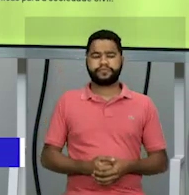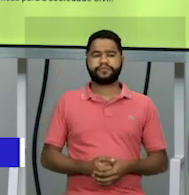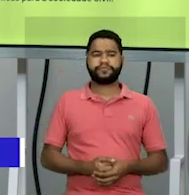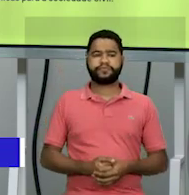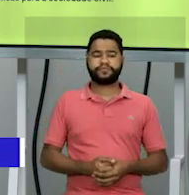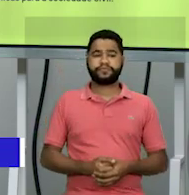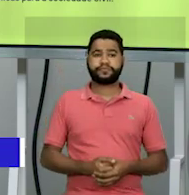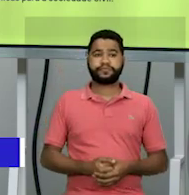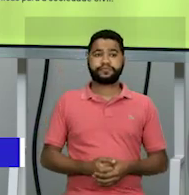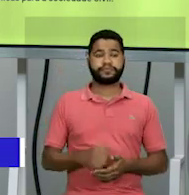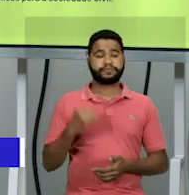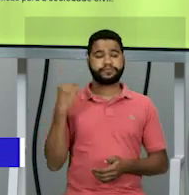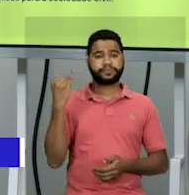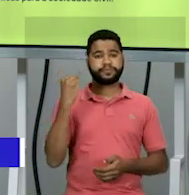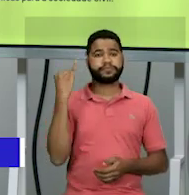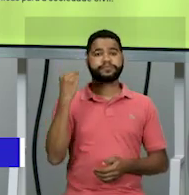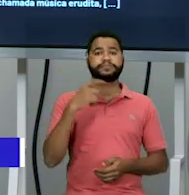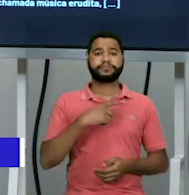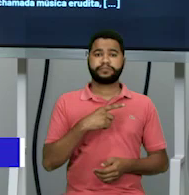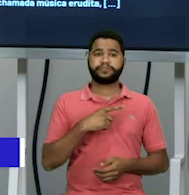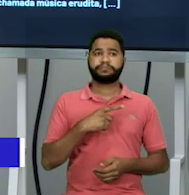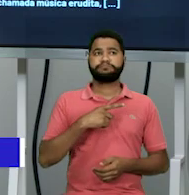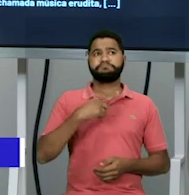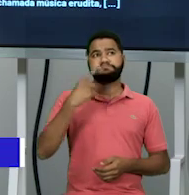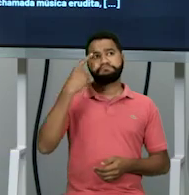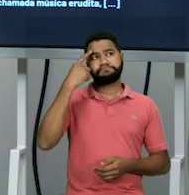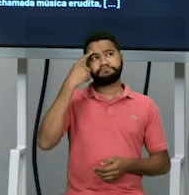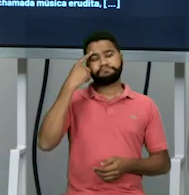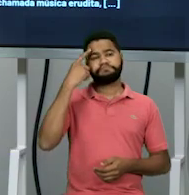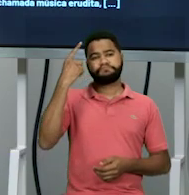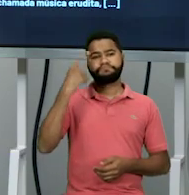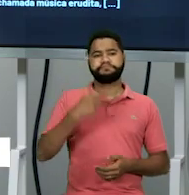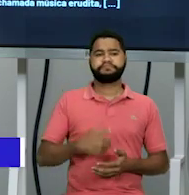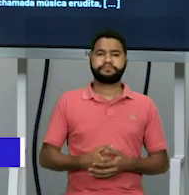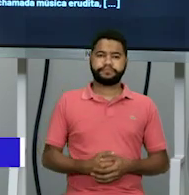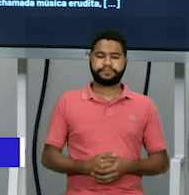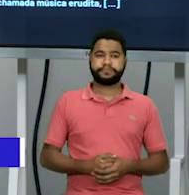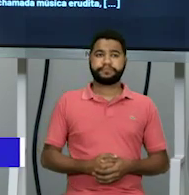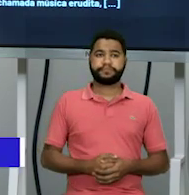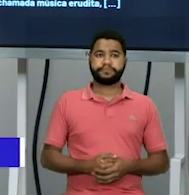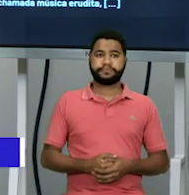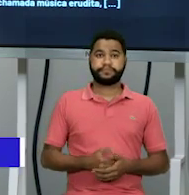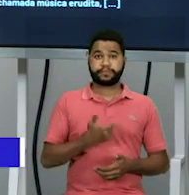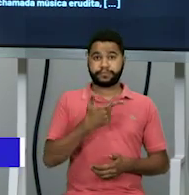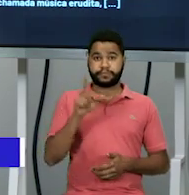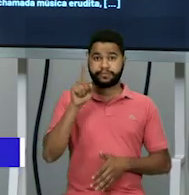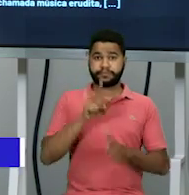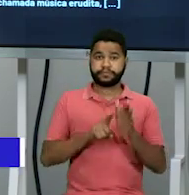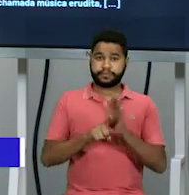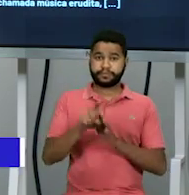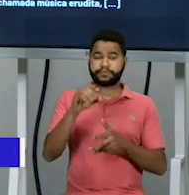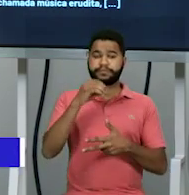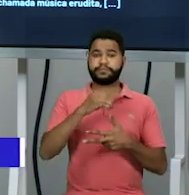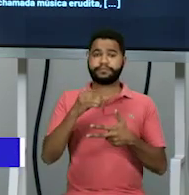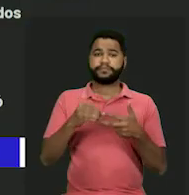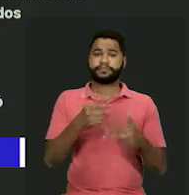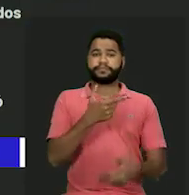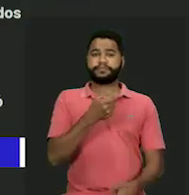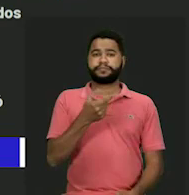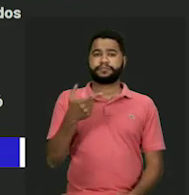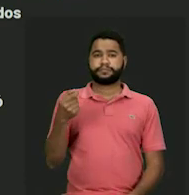Novo. Então é importante que a gente tenha isso em mente. Vamos para outra questão do Enem